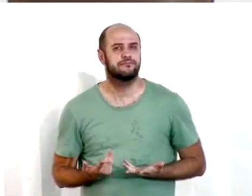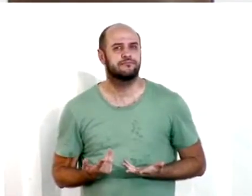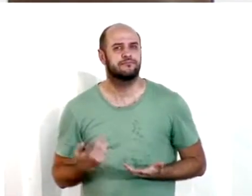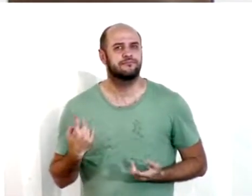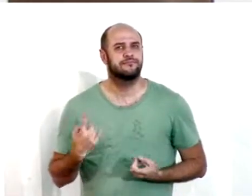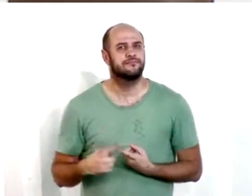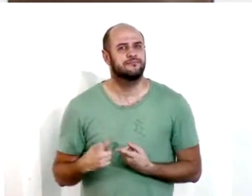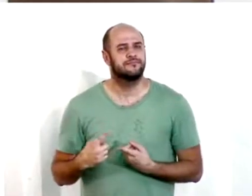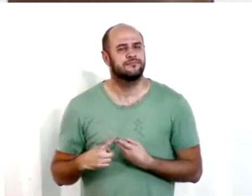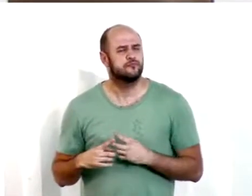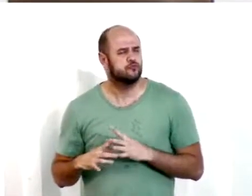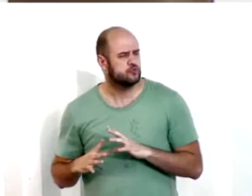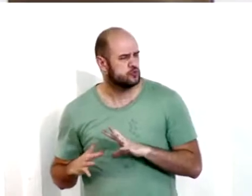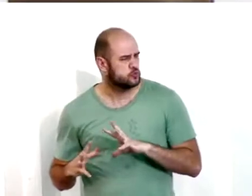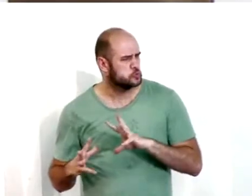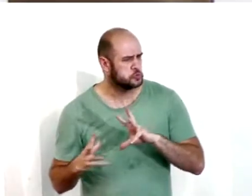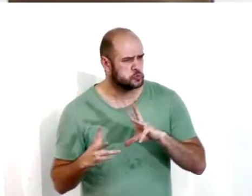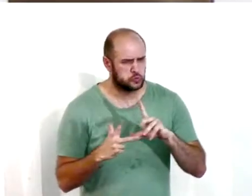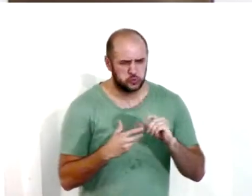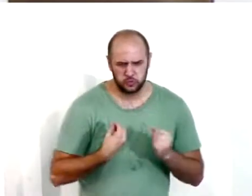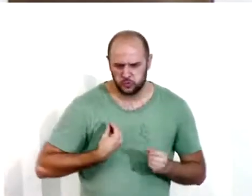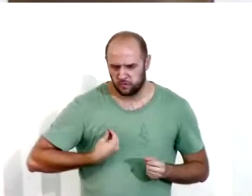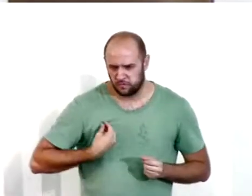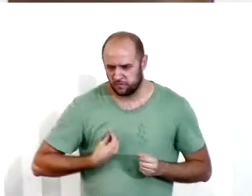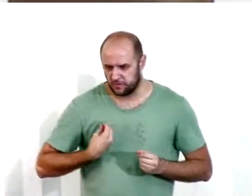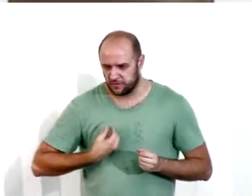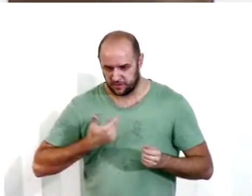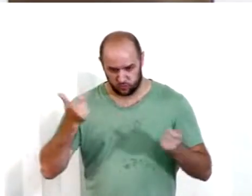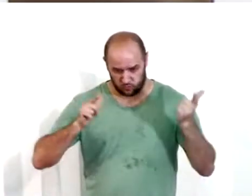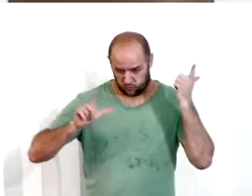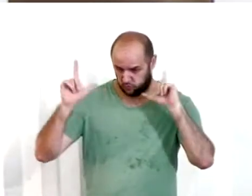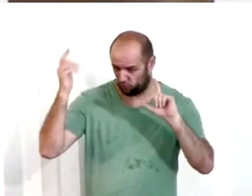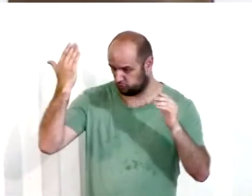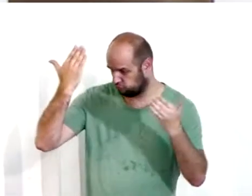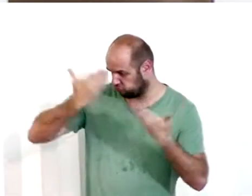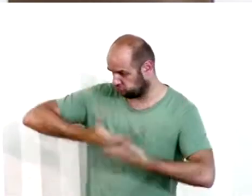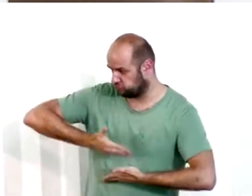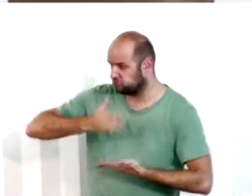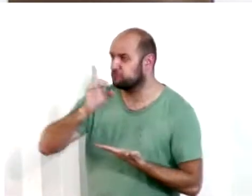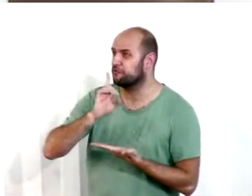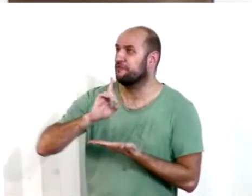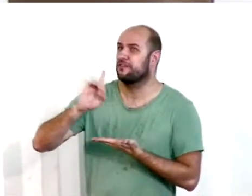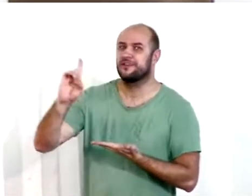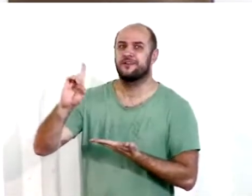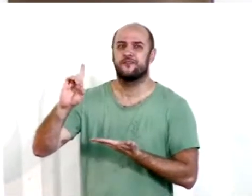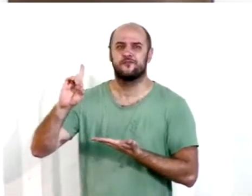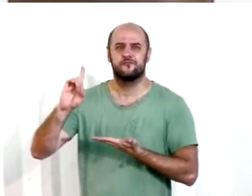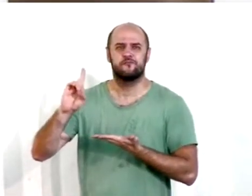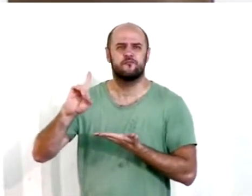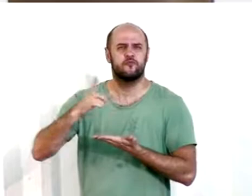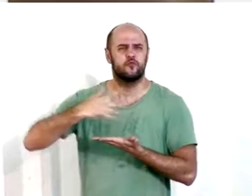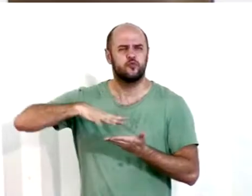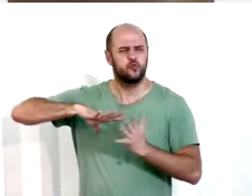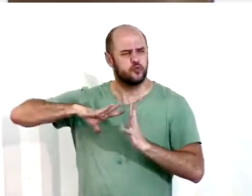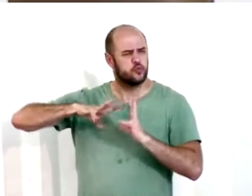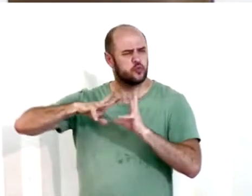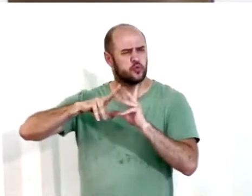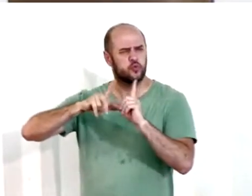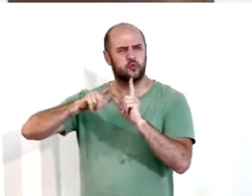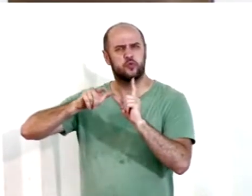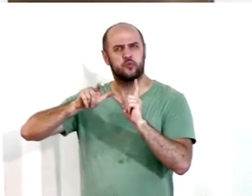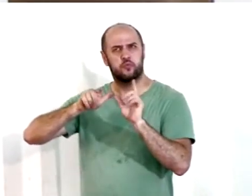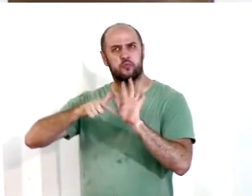Porque tudo aquilo agora que passamos a ter diante de Deus, aponta para aquilo que